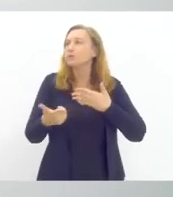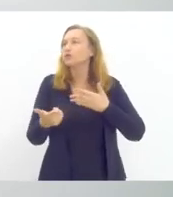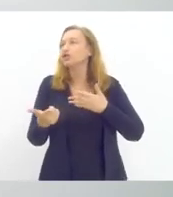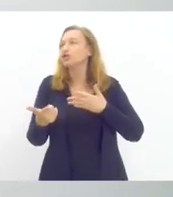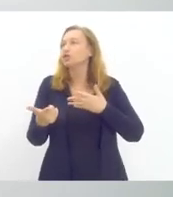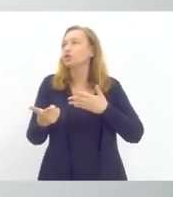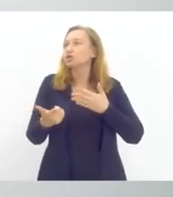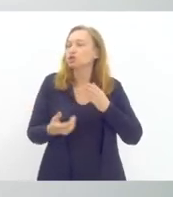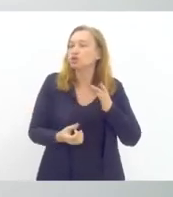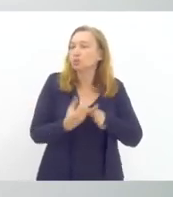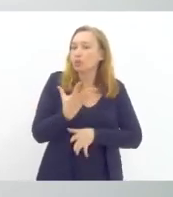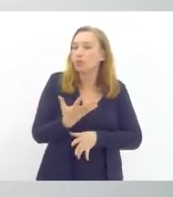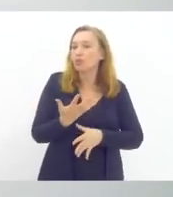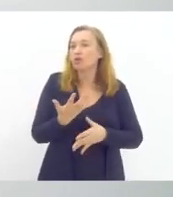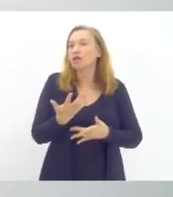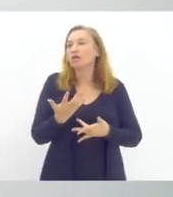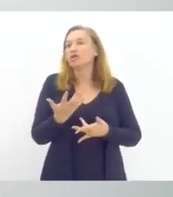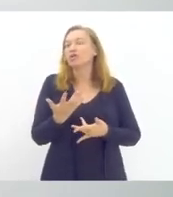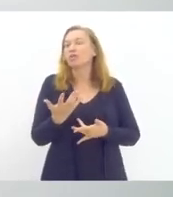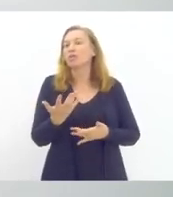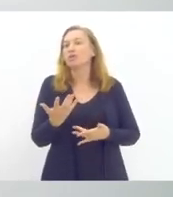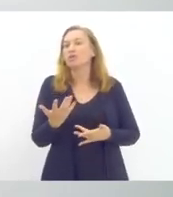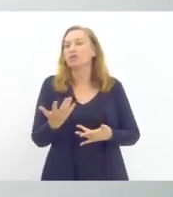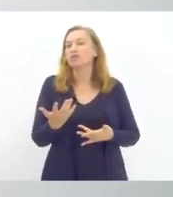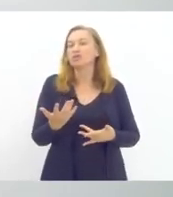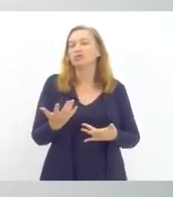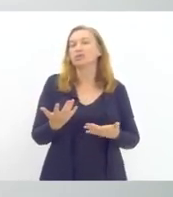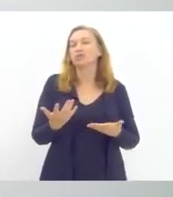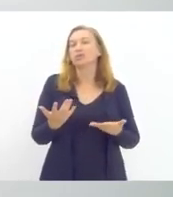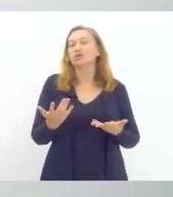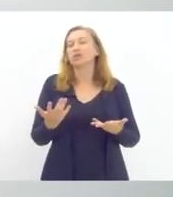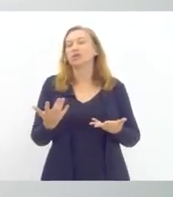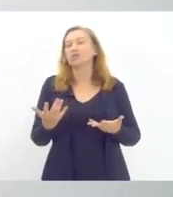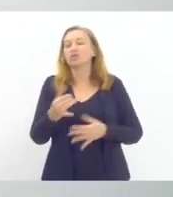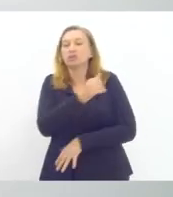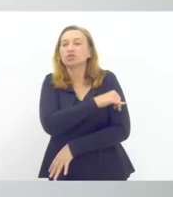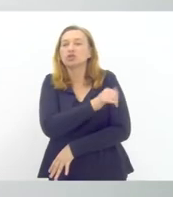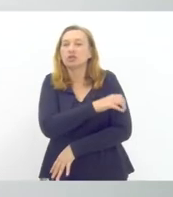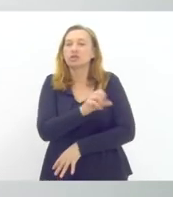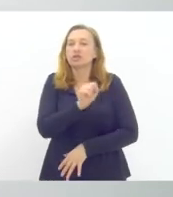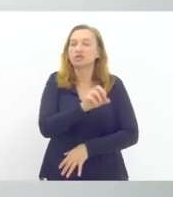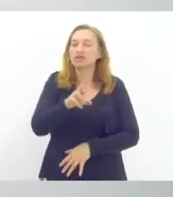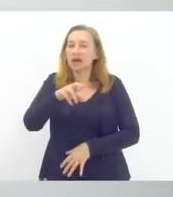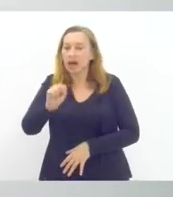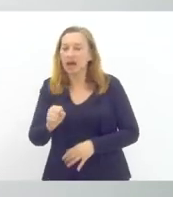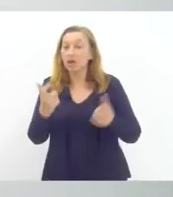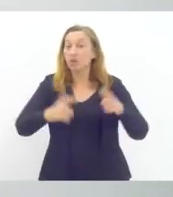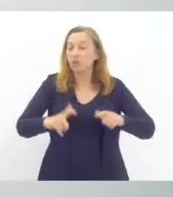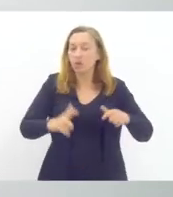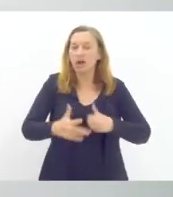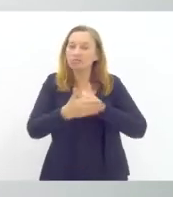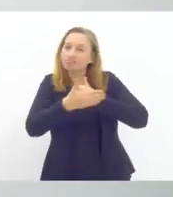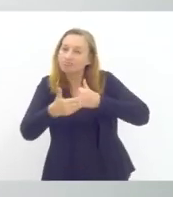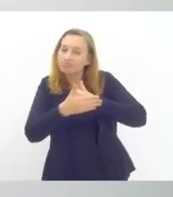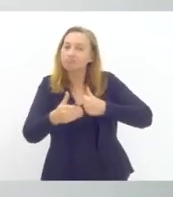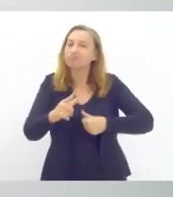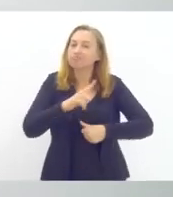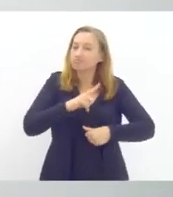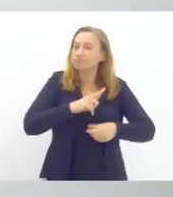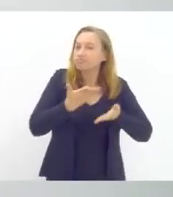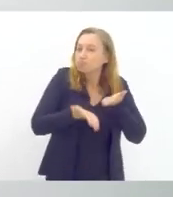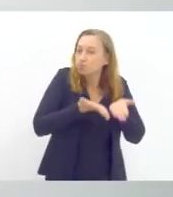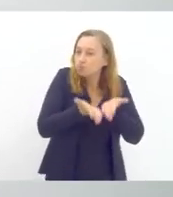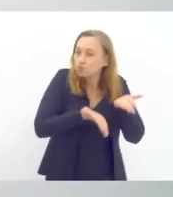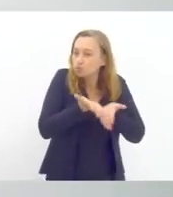promover o Rio de Janeiro e a Sahara essa região que a gente tem muito carinho que precisa mesmo do cuidado do